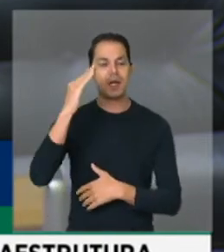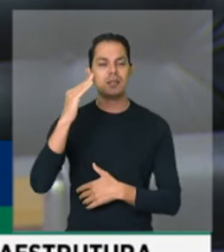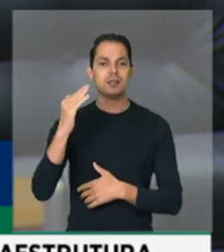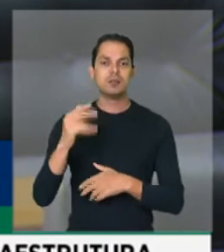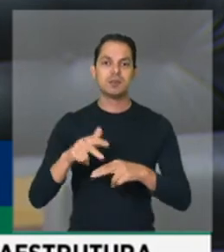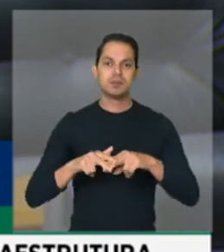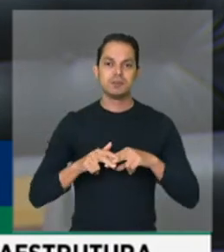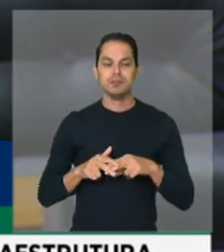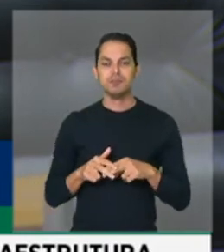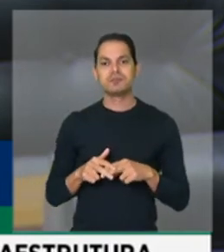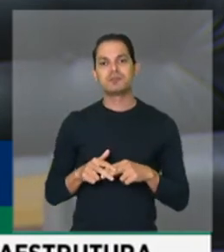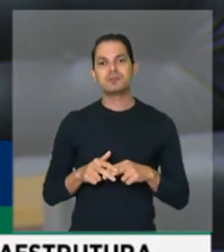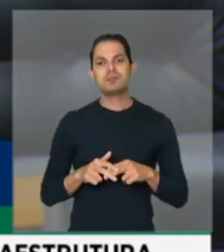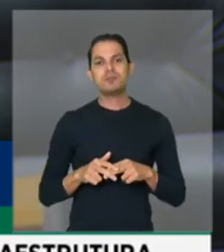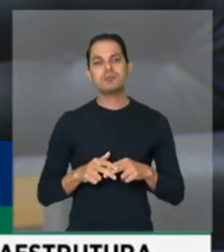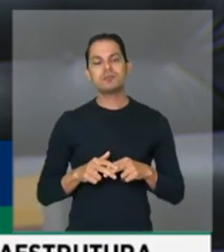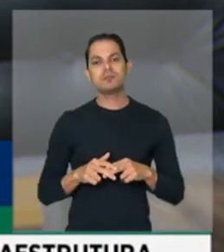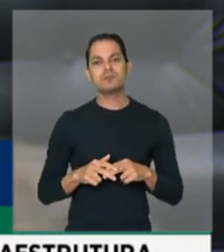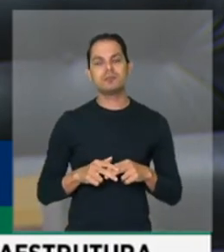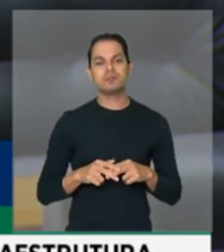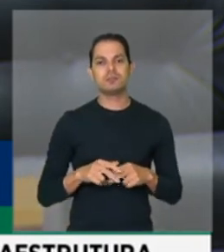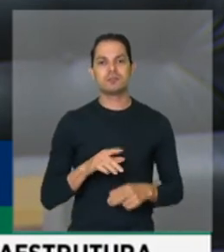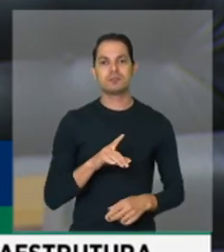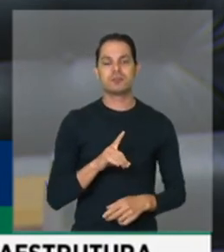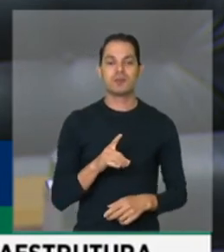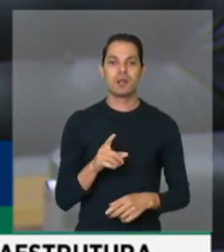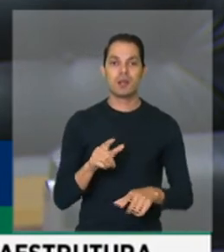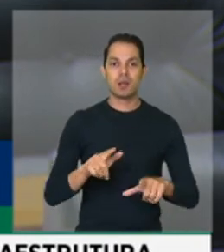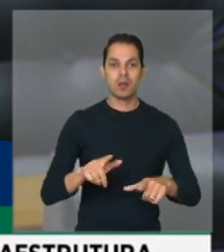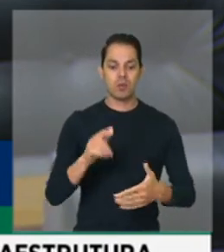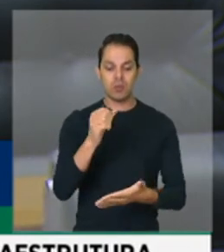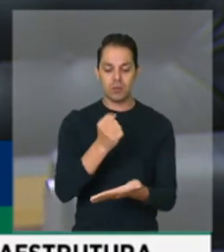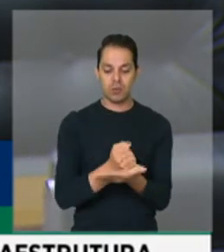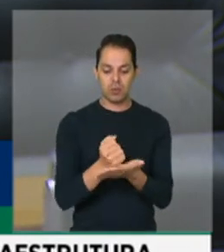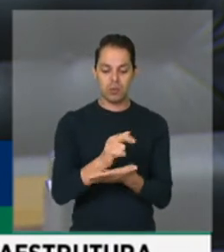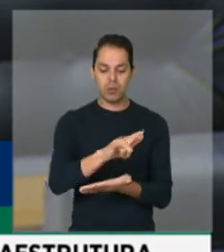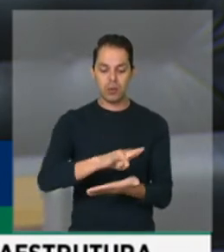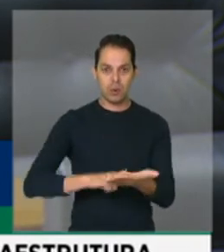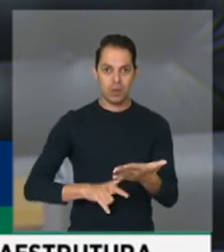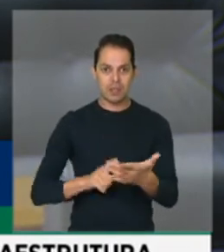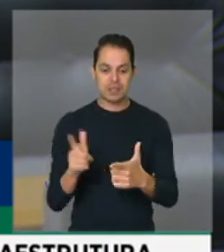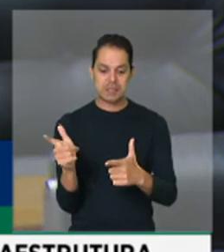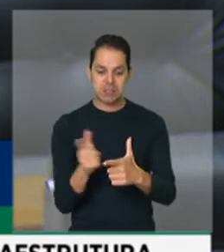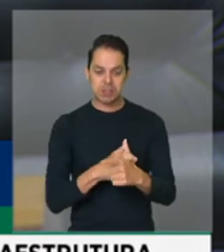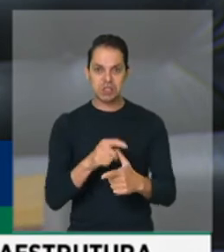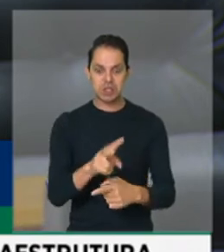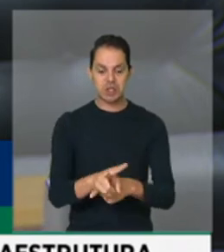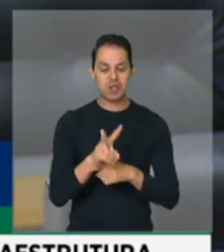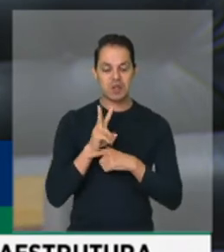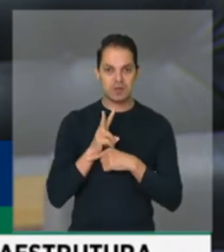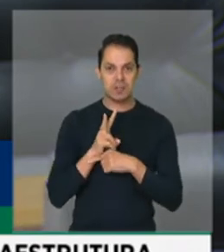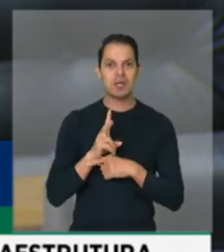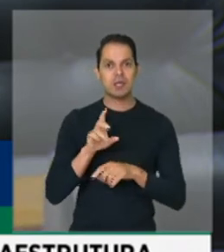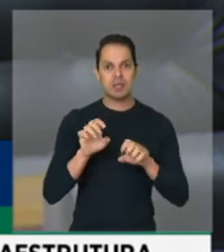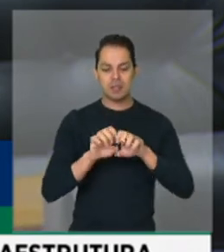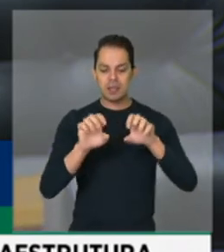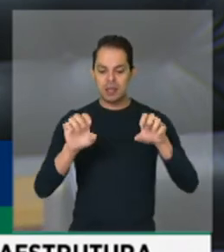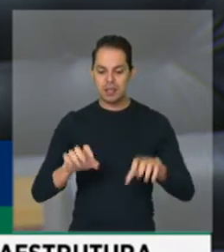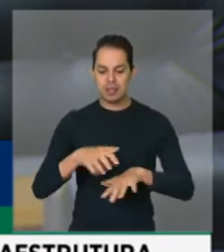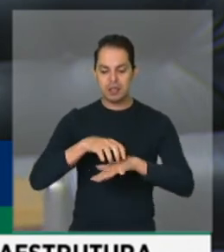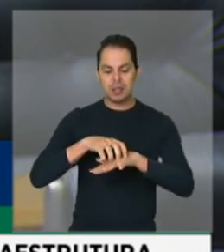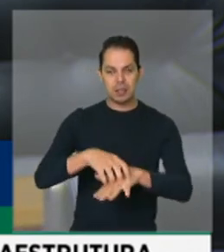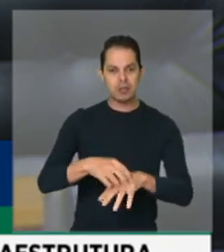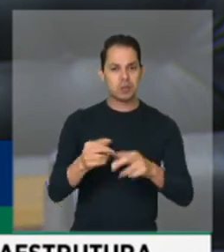portanto, através das debêntures incentivadas, a gente vai ter aí realmente uma infraestrutura com muito maior porte.